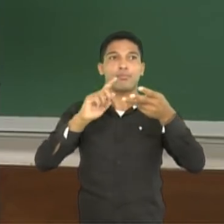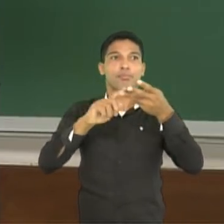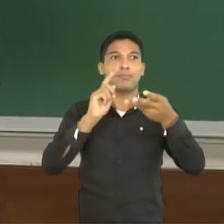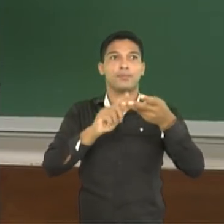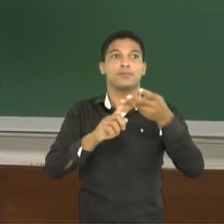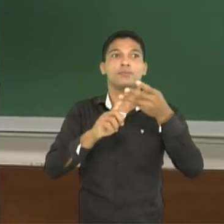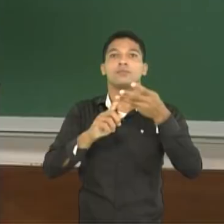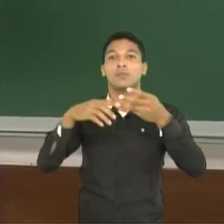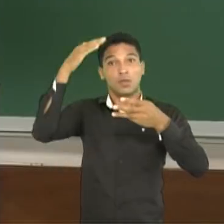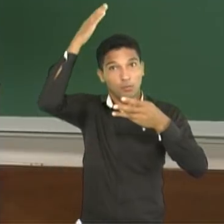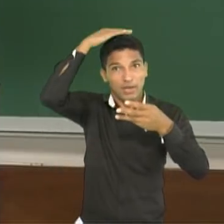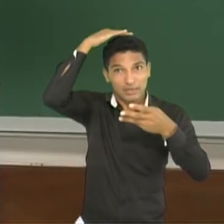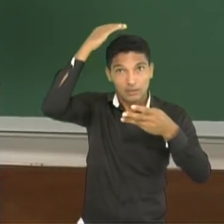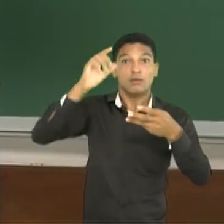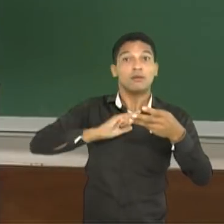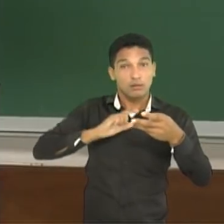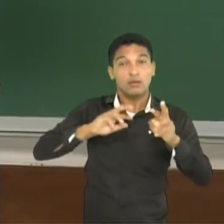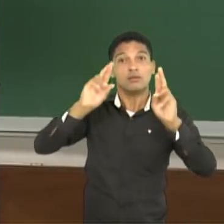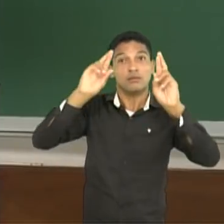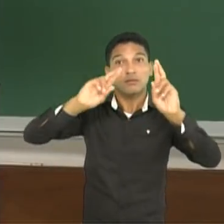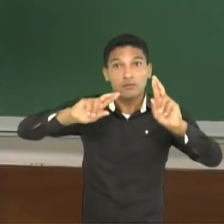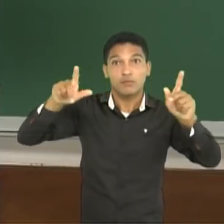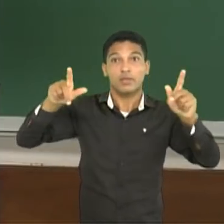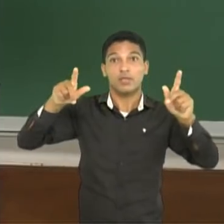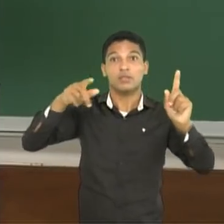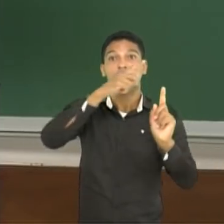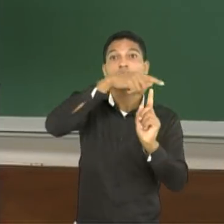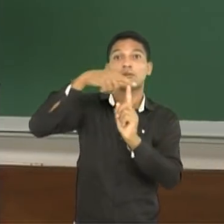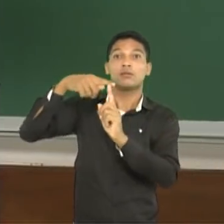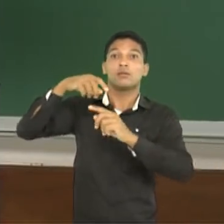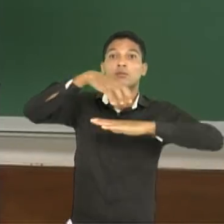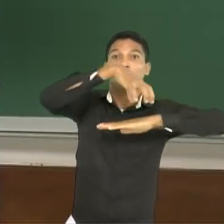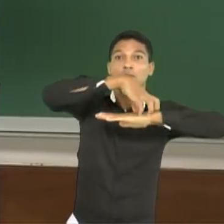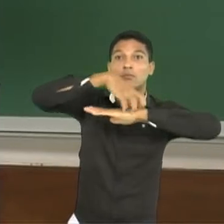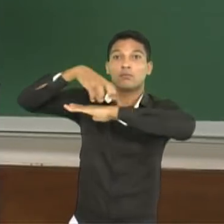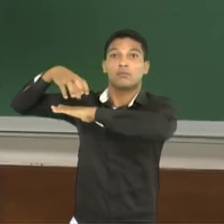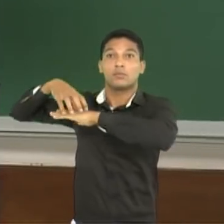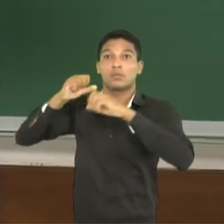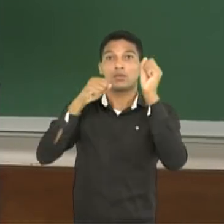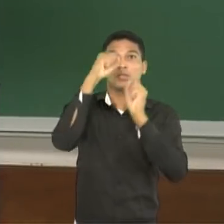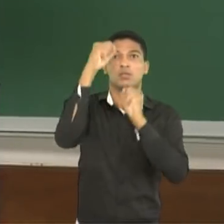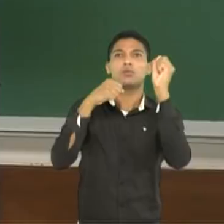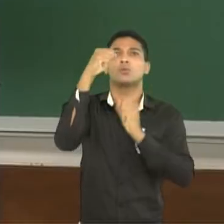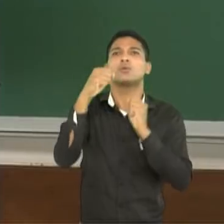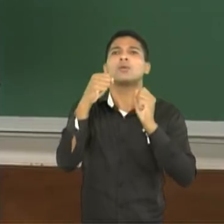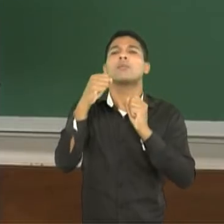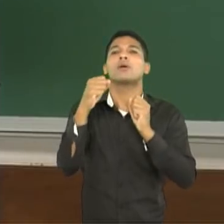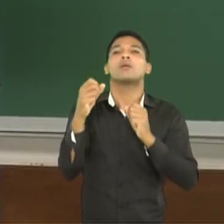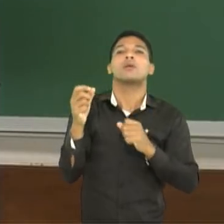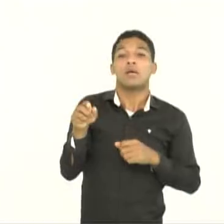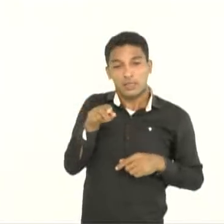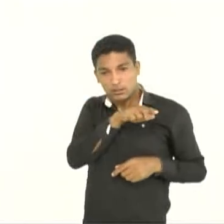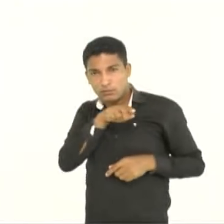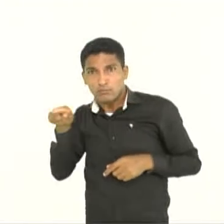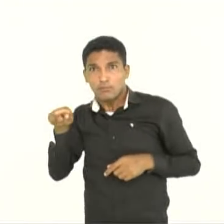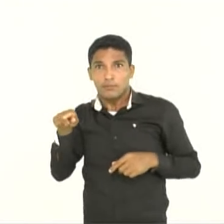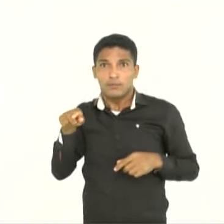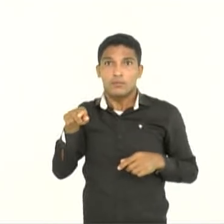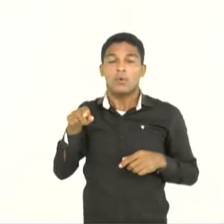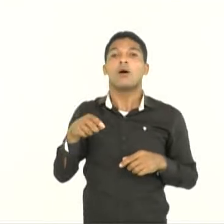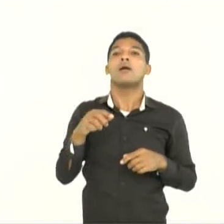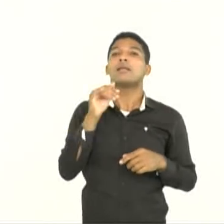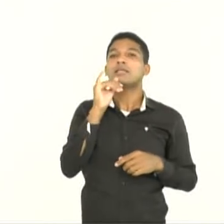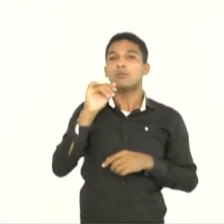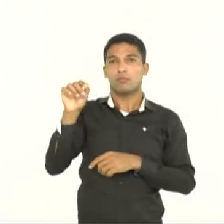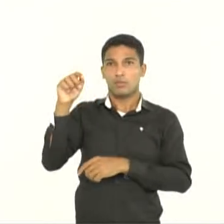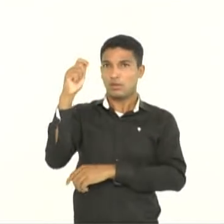diferentes tipos de indústrias. Mas em cada um dos estados nós vamos ter algumas indústrias ali que se destacam, como por exemplo no Rio Grande do Sul nós